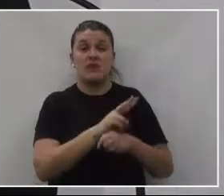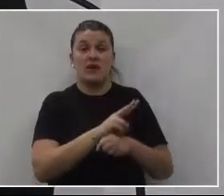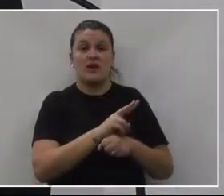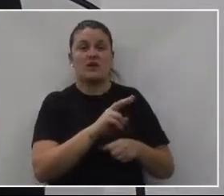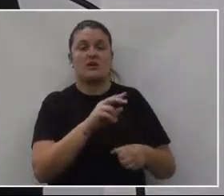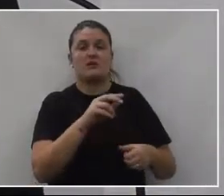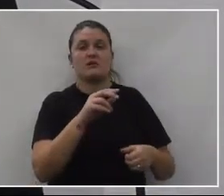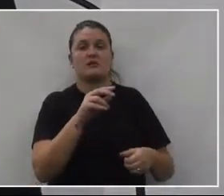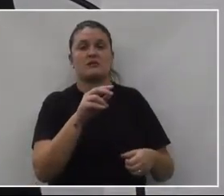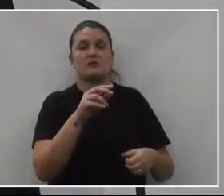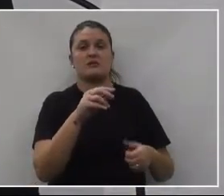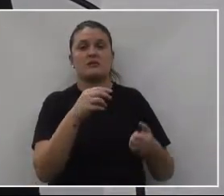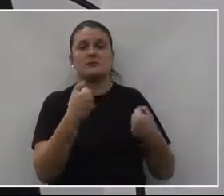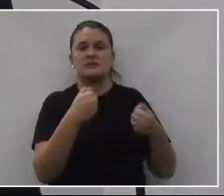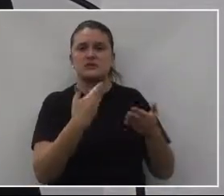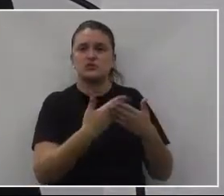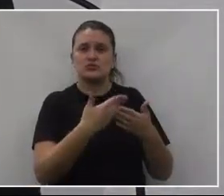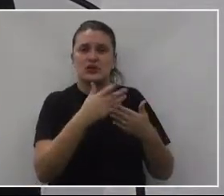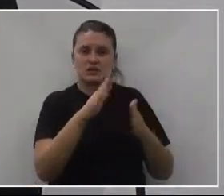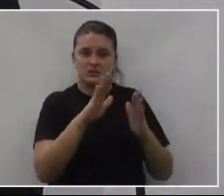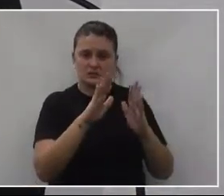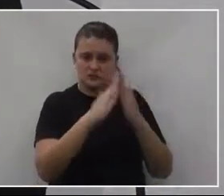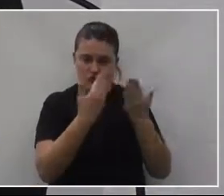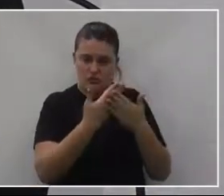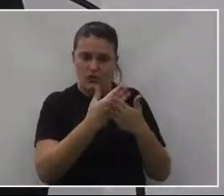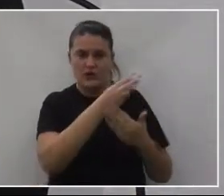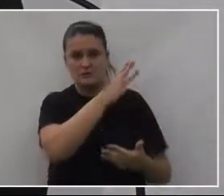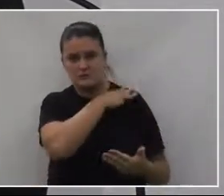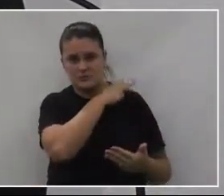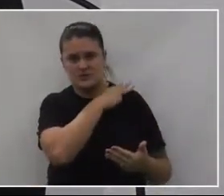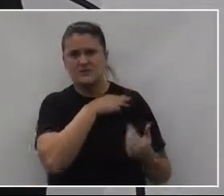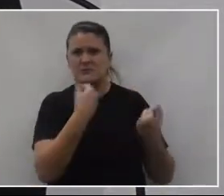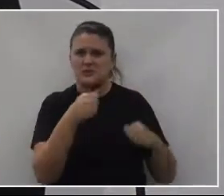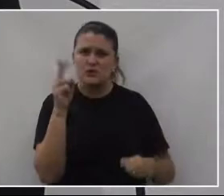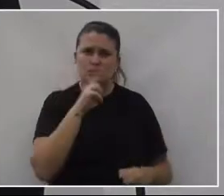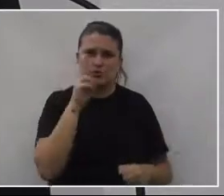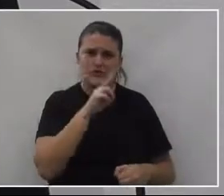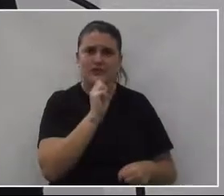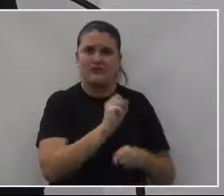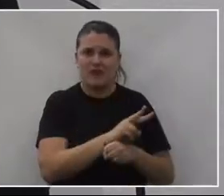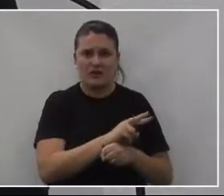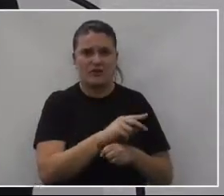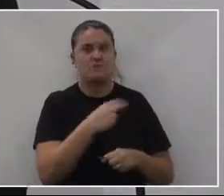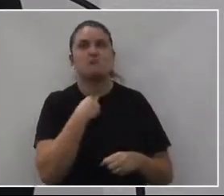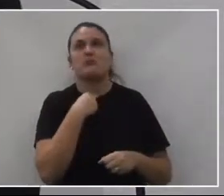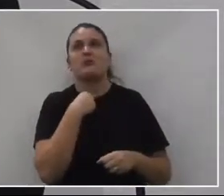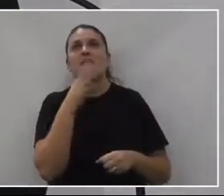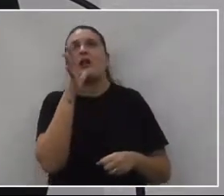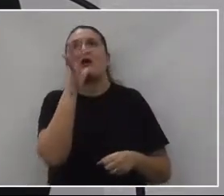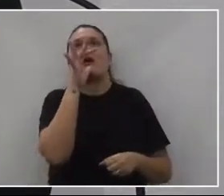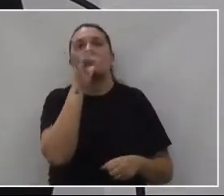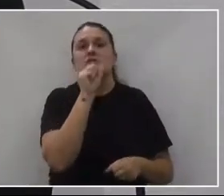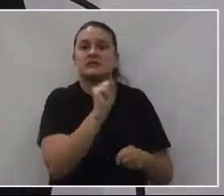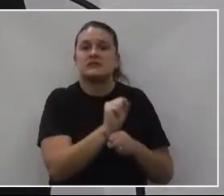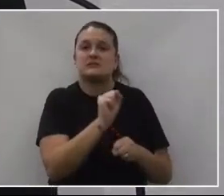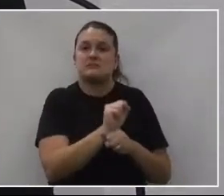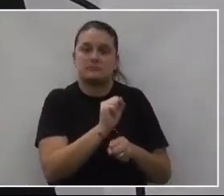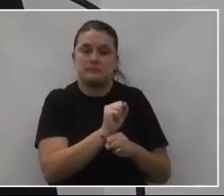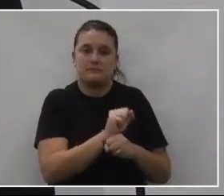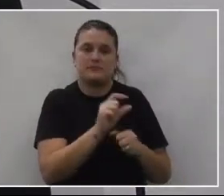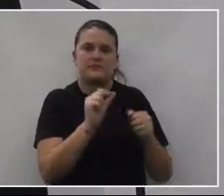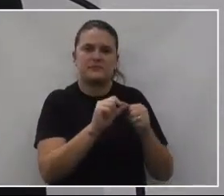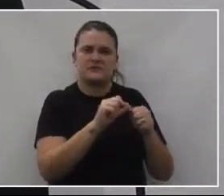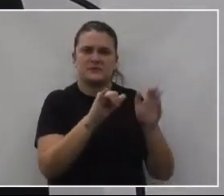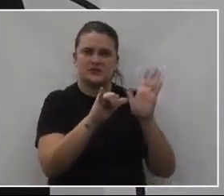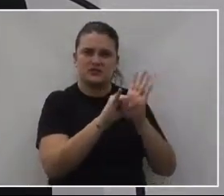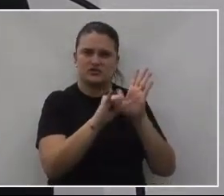Direito, Psicologia. E nós precisávamos urgente dessas vagas, né? A gente não pode ficar com uma vaga dessa esperando demais. Então fizemos um edital